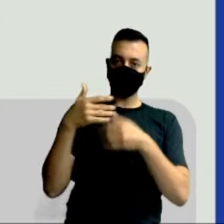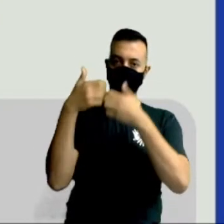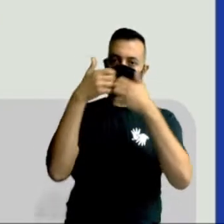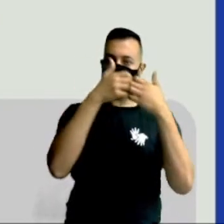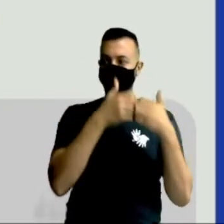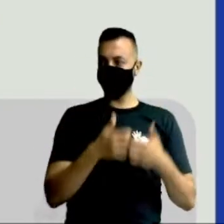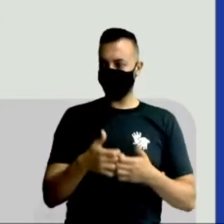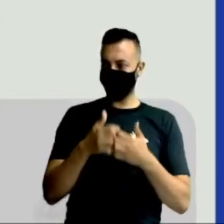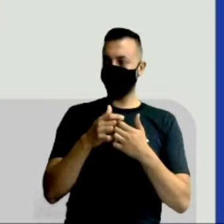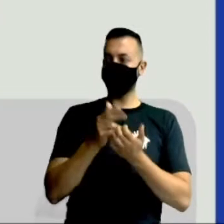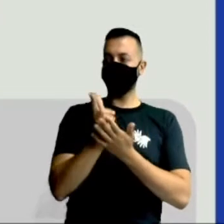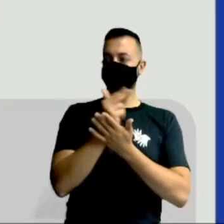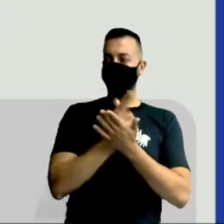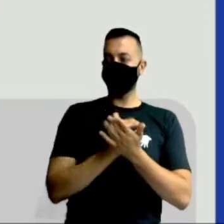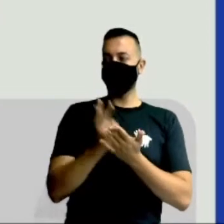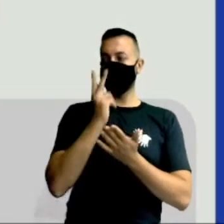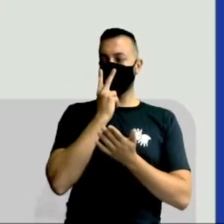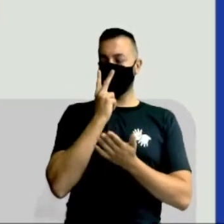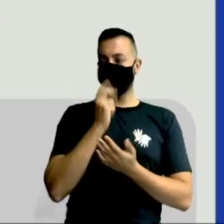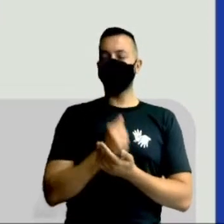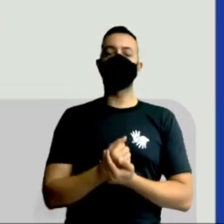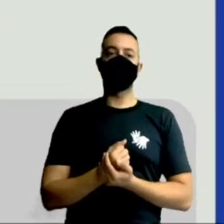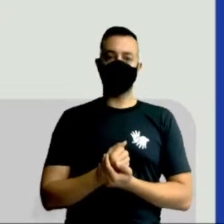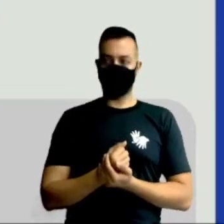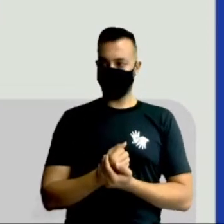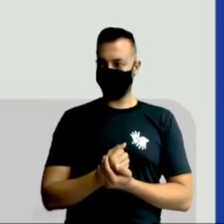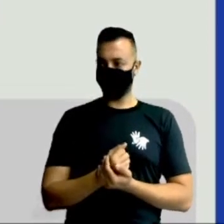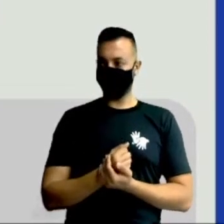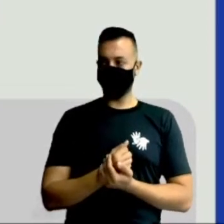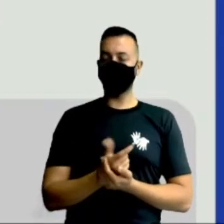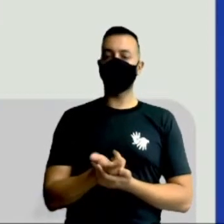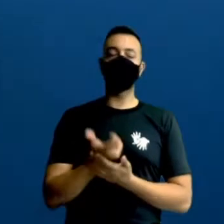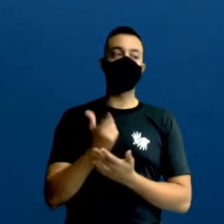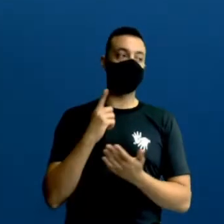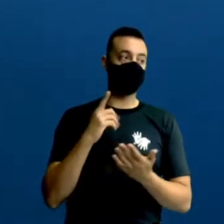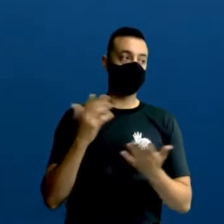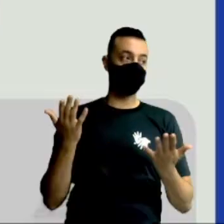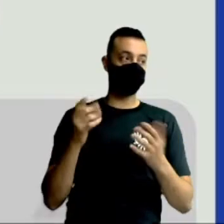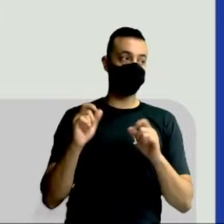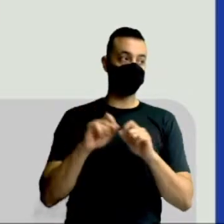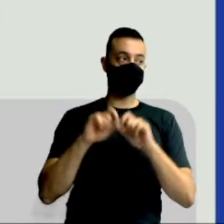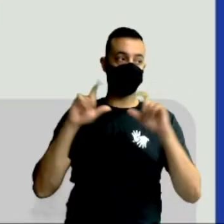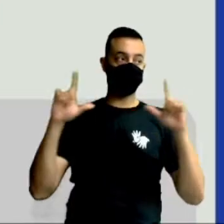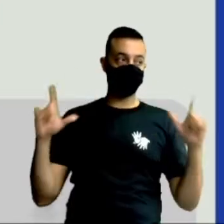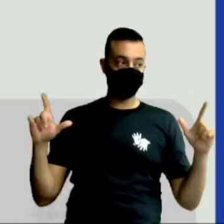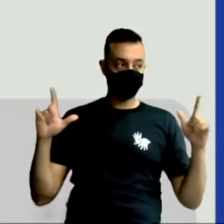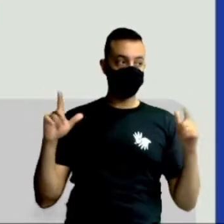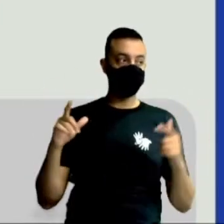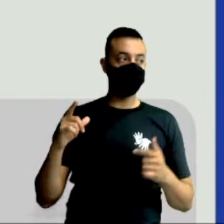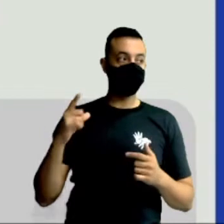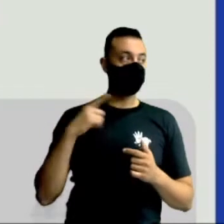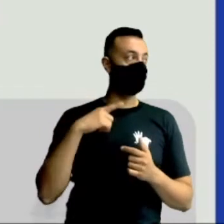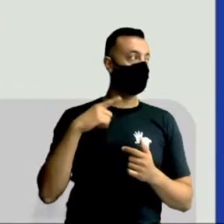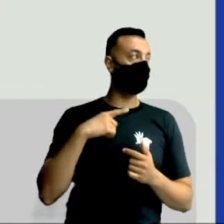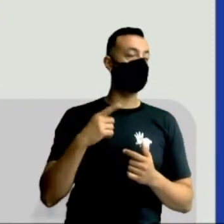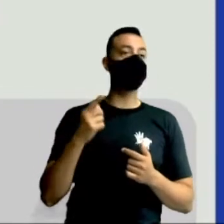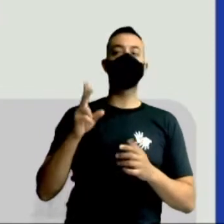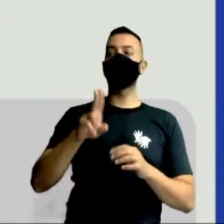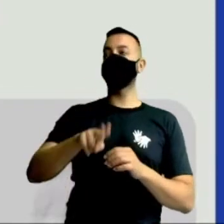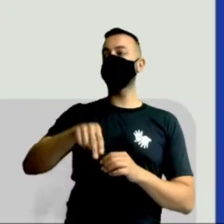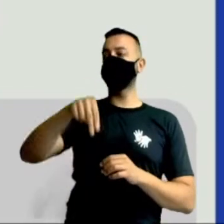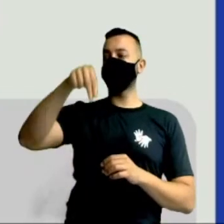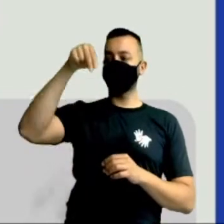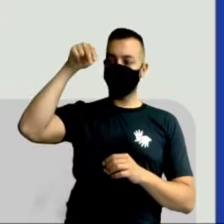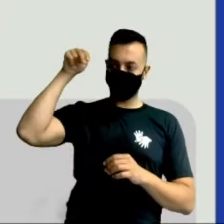aqui o desenho de Vitória de Santo Antão. E aqui, agora eu vou pedir para a tela ampliar, pronto. Aqui a gente tem ao